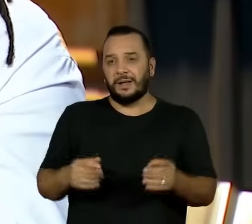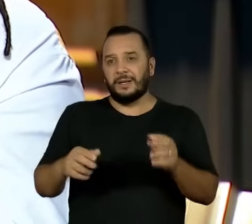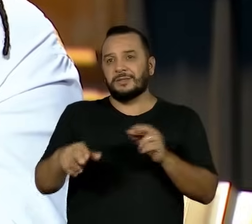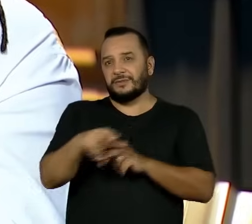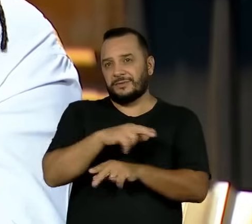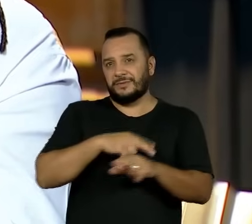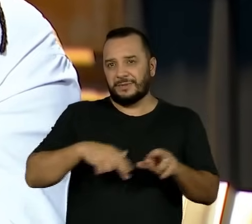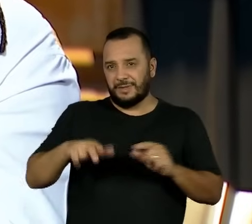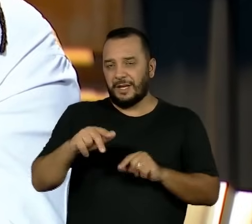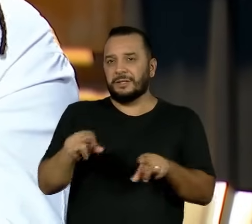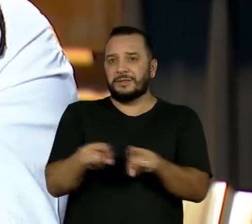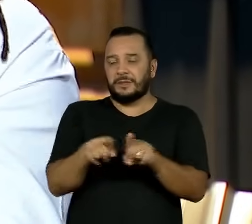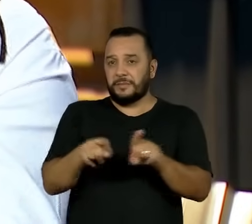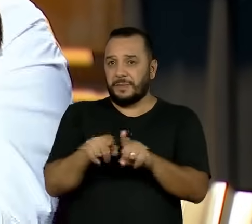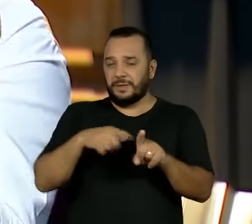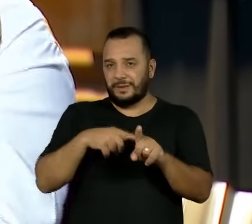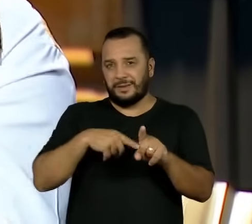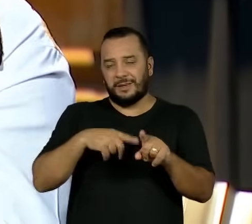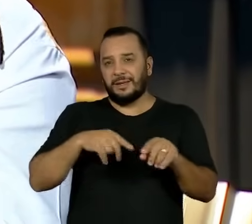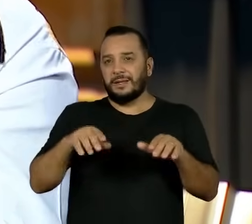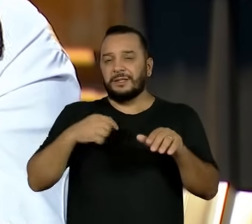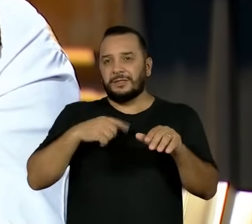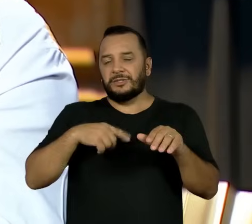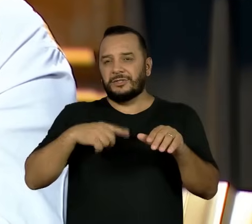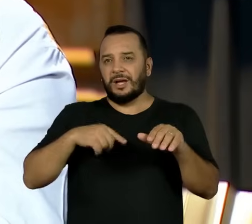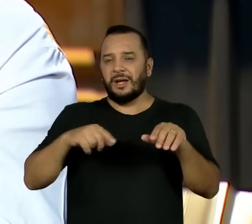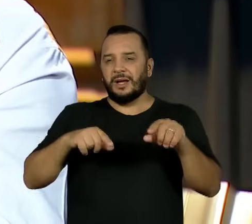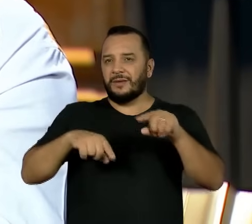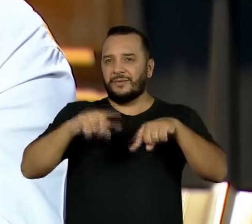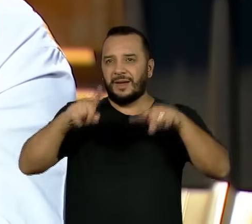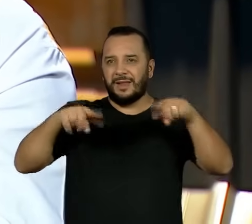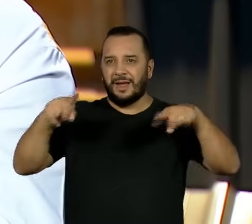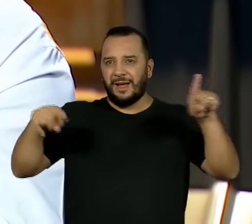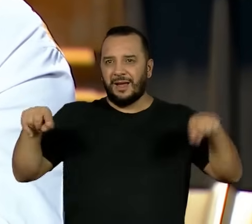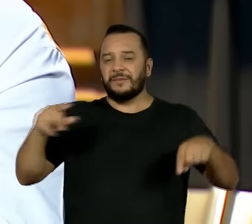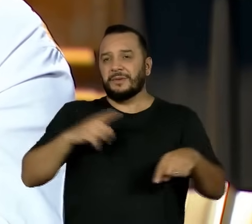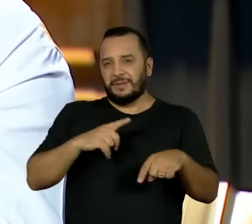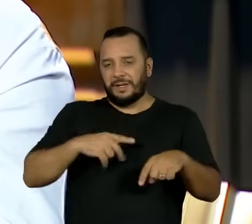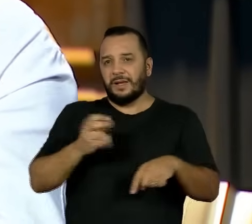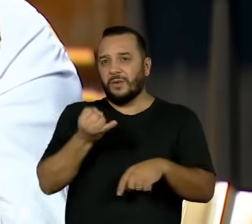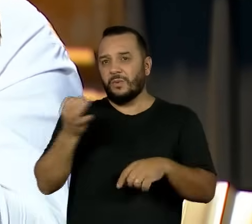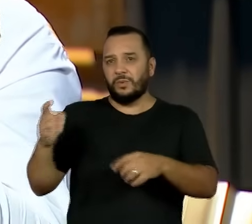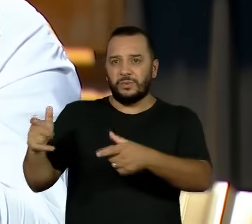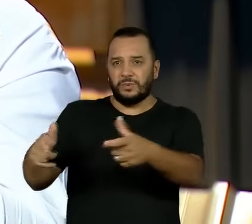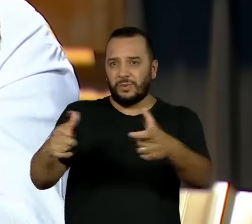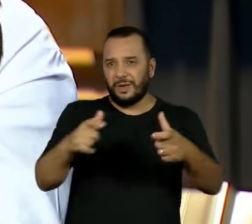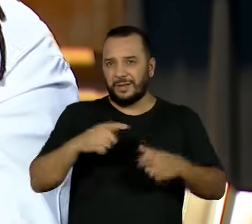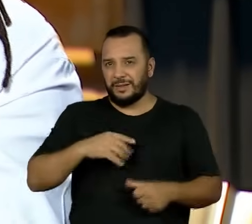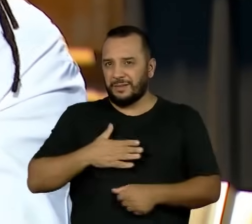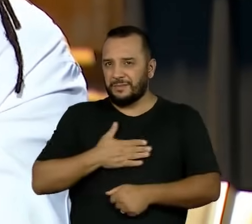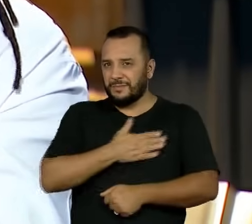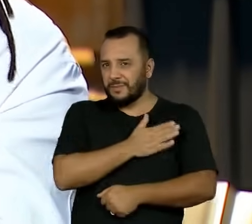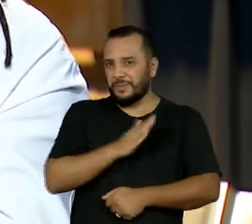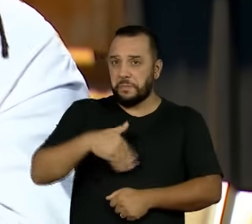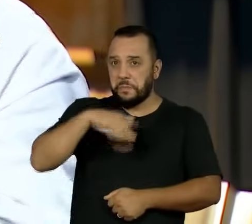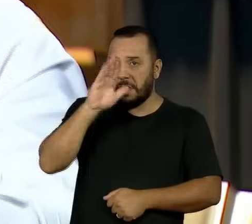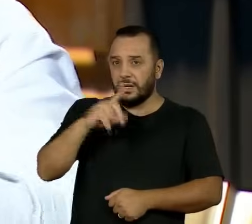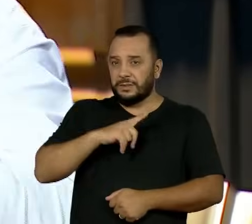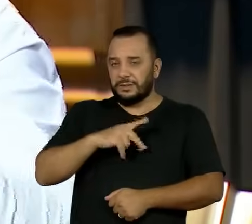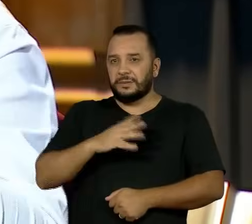tenho que falar da desigualdade. Claro. Eu tenho que falar do acúmulo de discriminações. Sim. Né? E você tem,